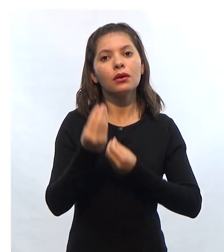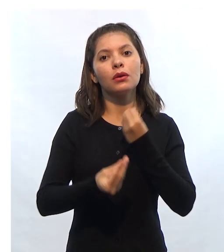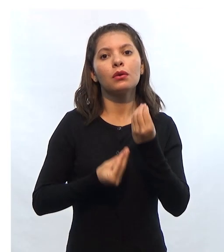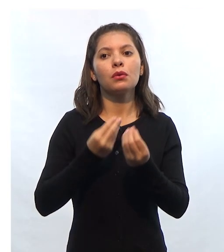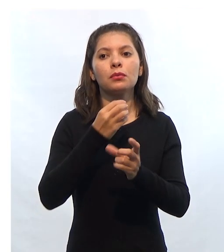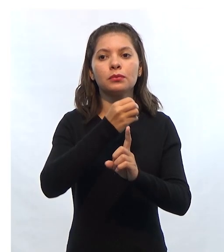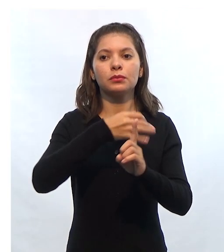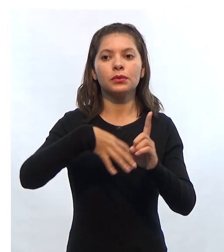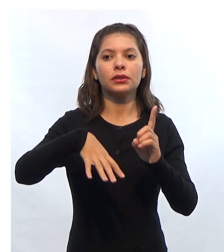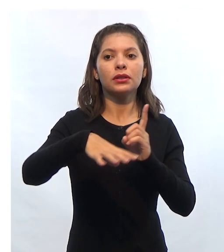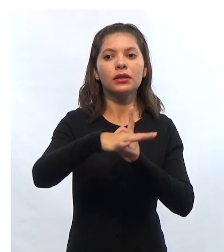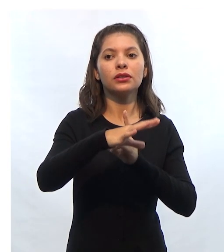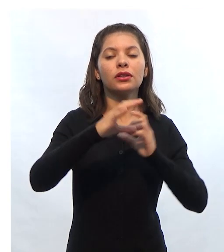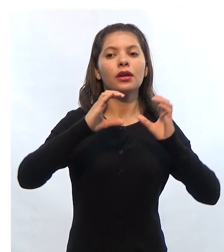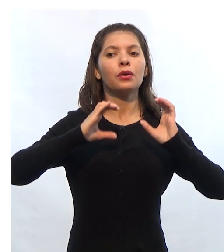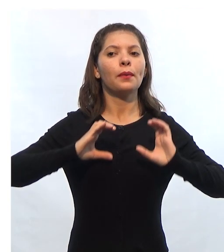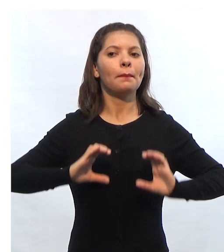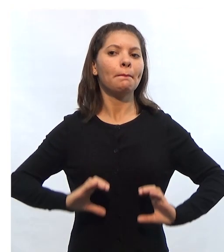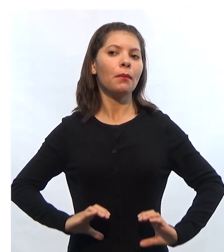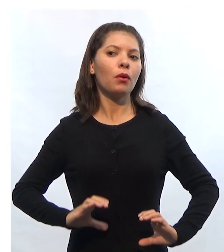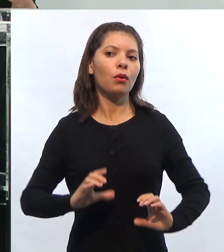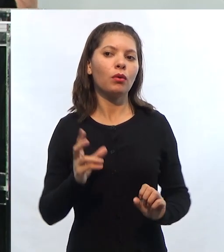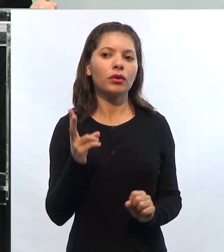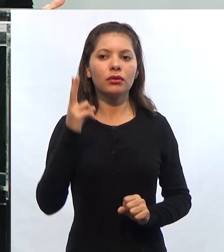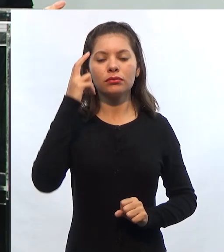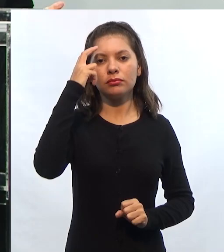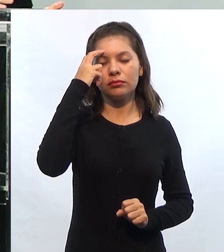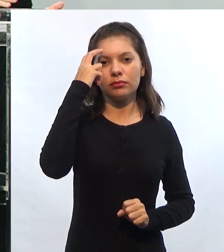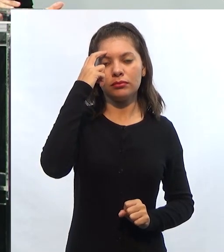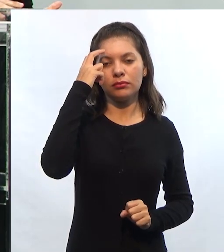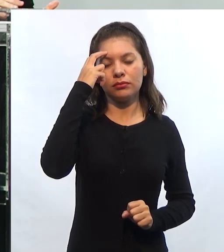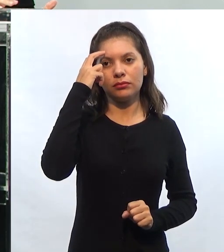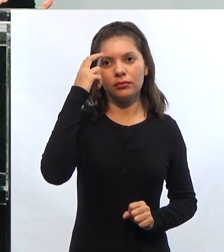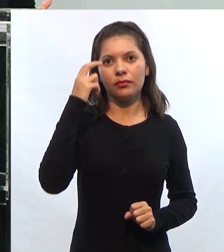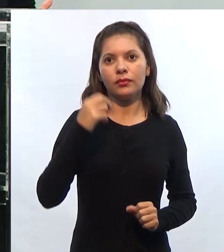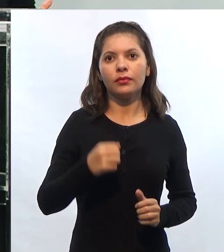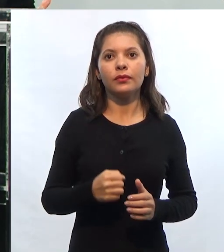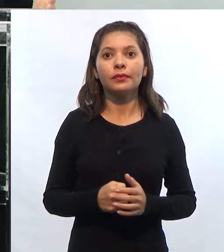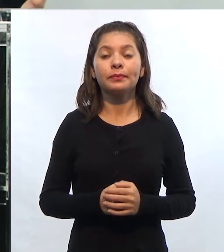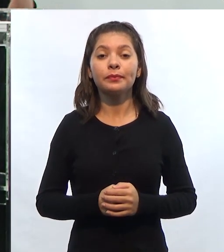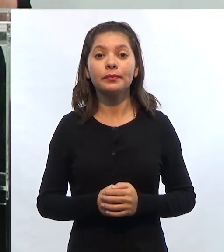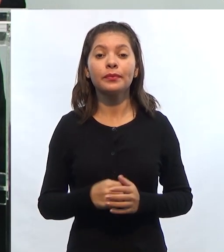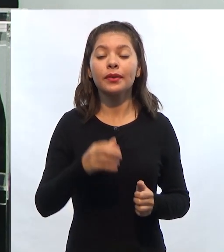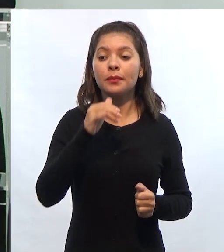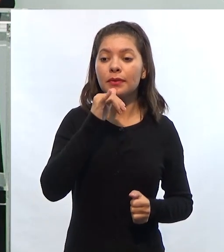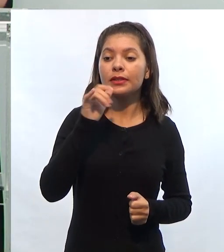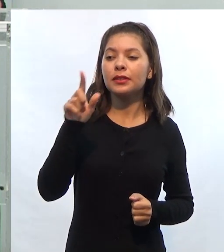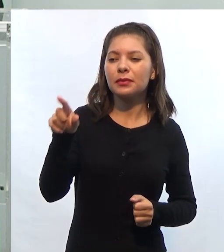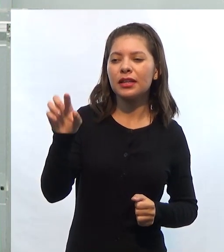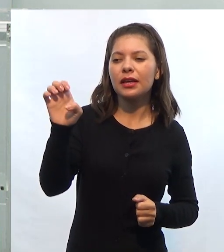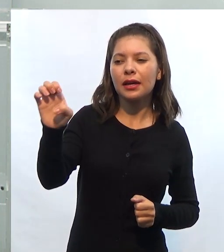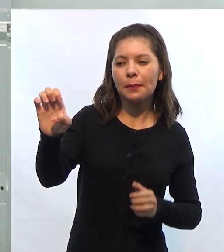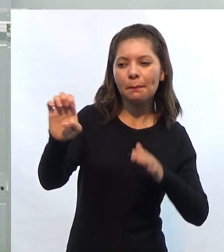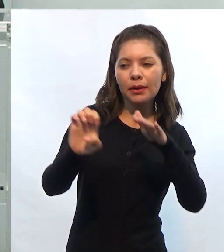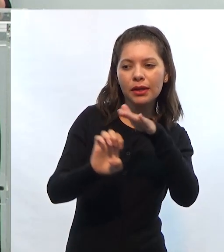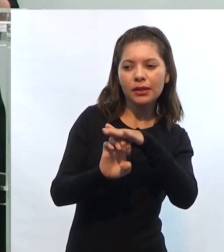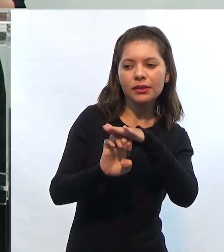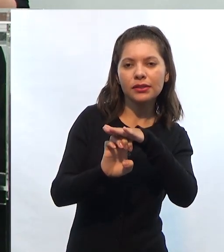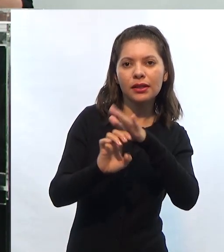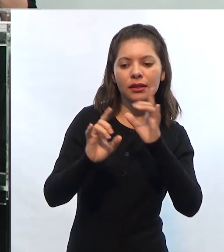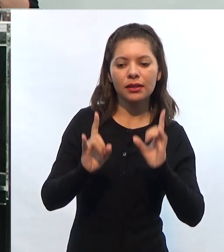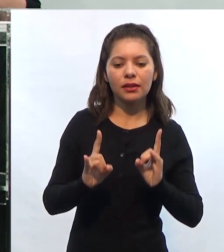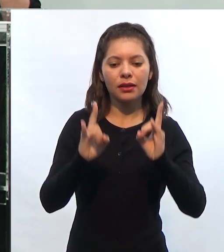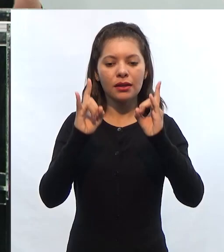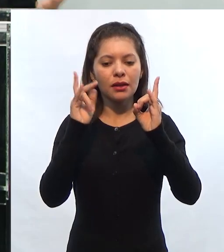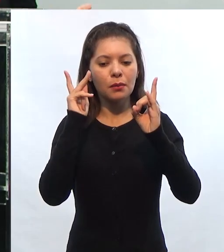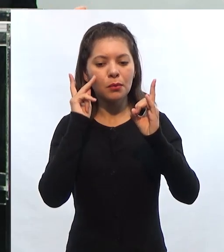e como a sociedade se comporta, como é a cultura daquela determinada... Então, vem uma empresa de fora se instalar em Porto Velho, né,